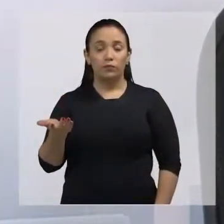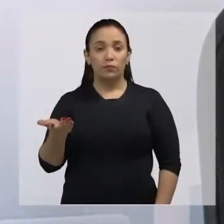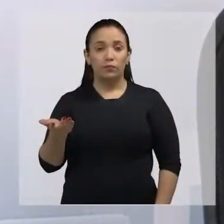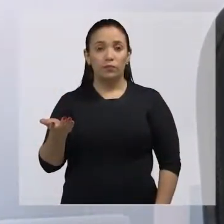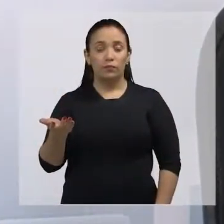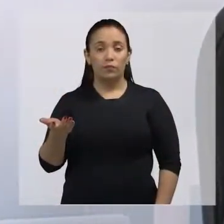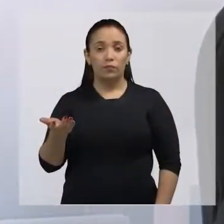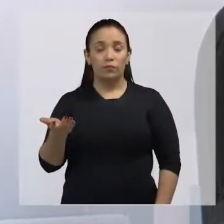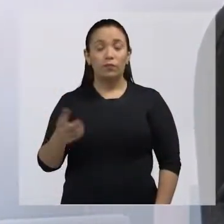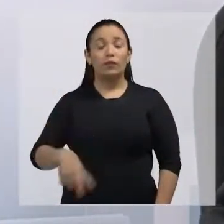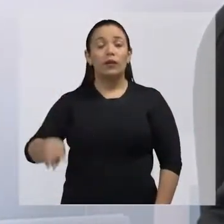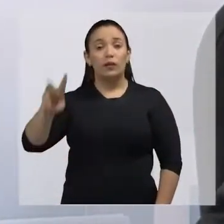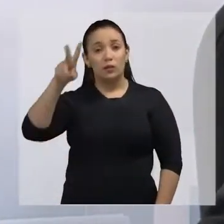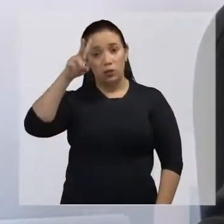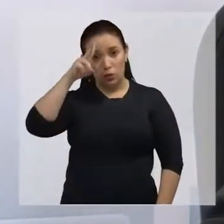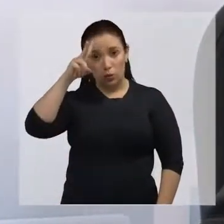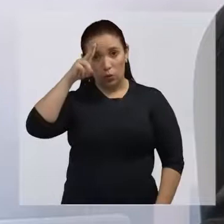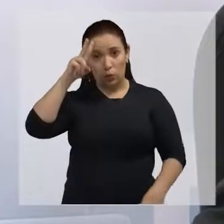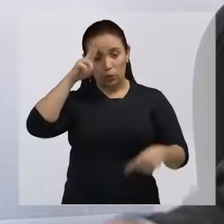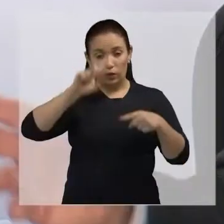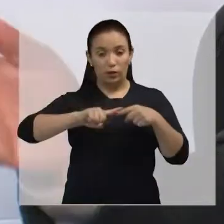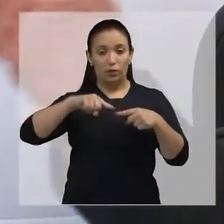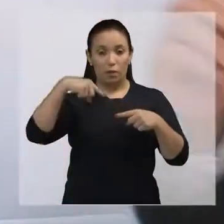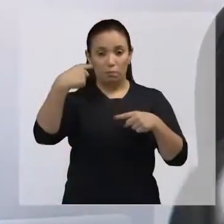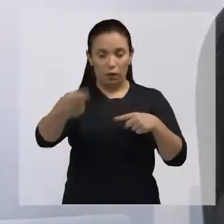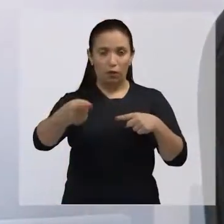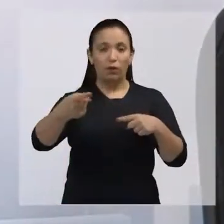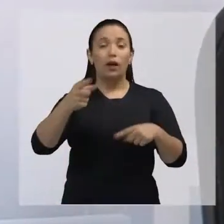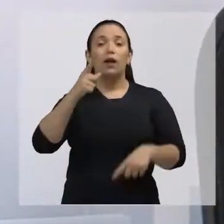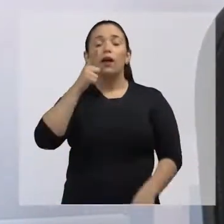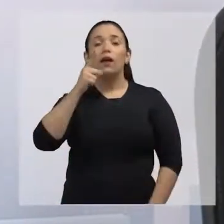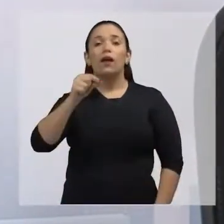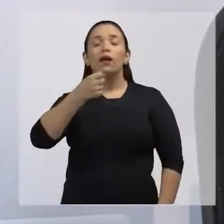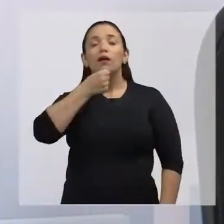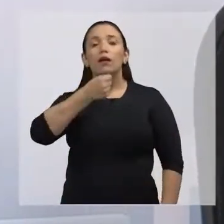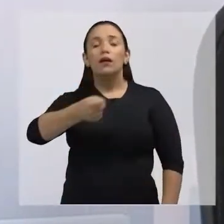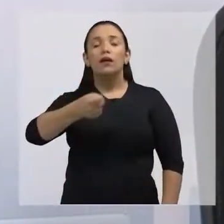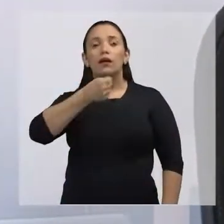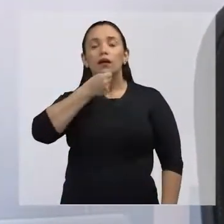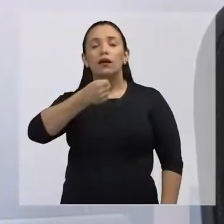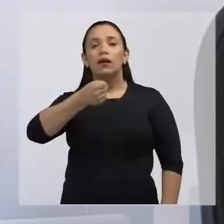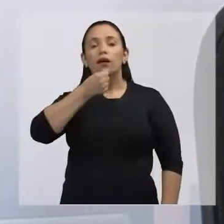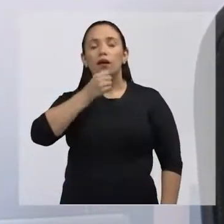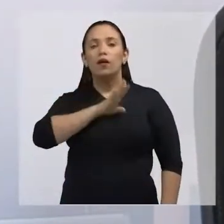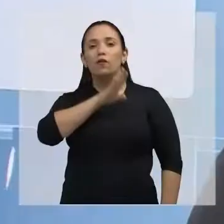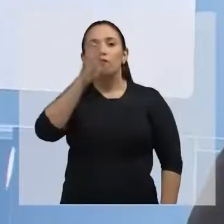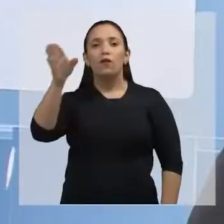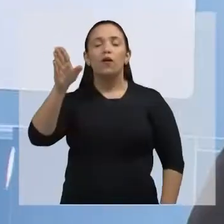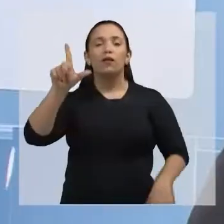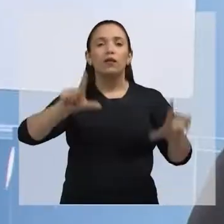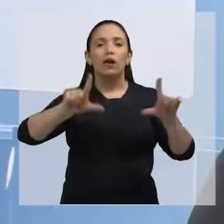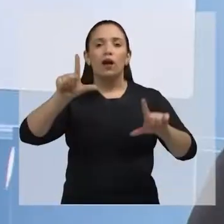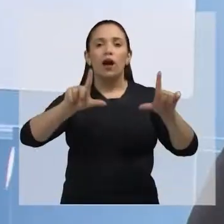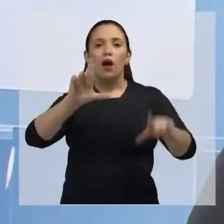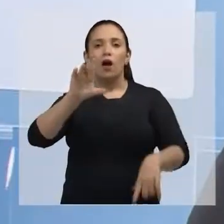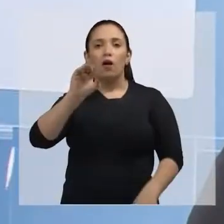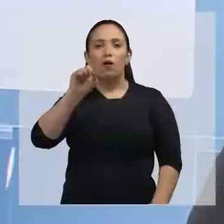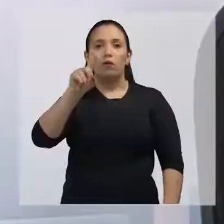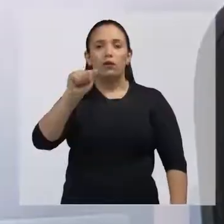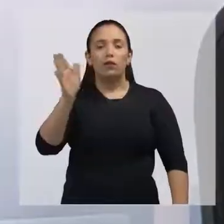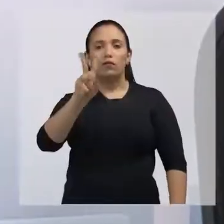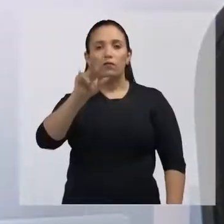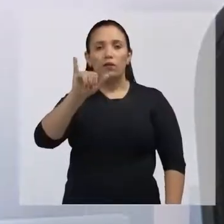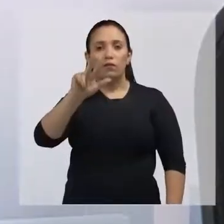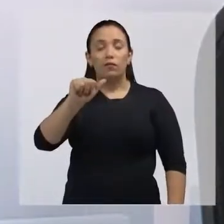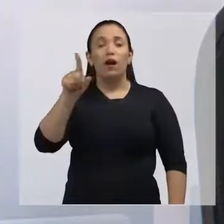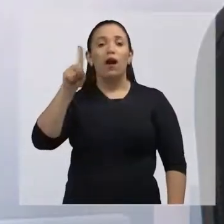foi na segunda-feira depois, quem foi dar uma entrevista no Roda Viva, Carlos Frederico? O juiz Sérgio Moro. E quem foi que